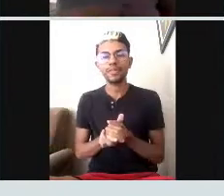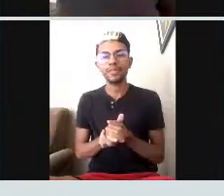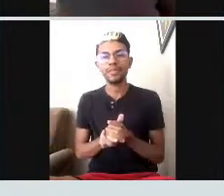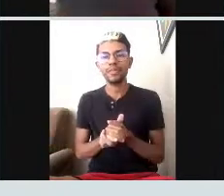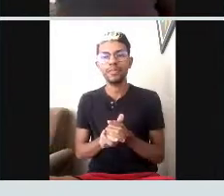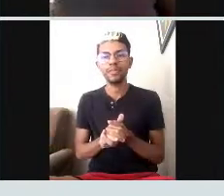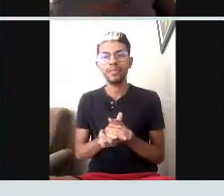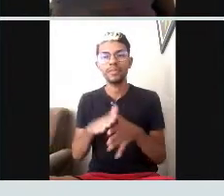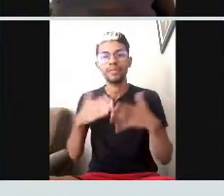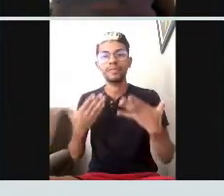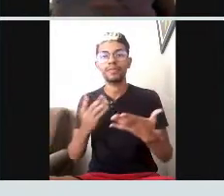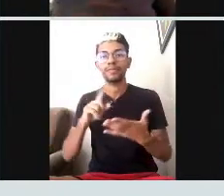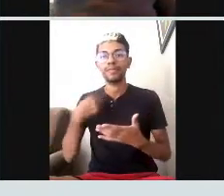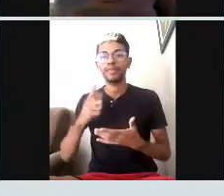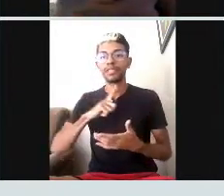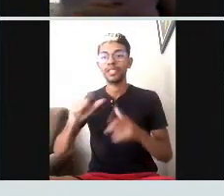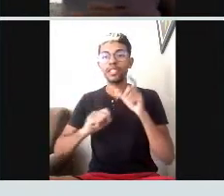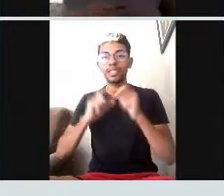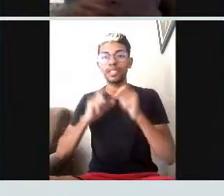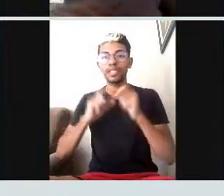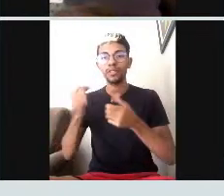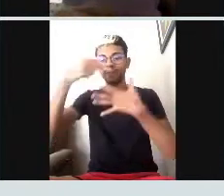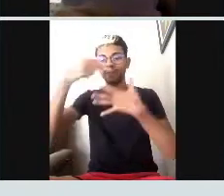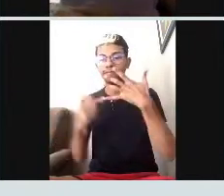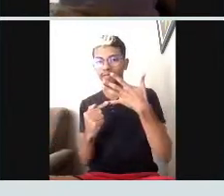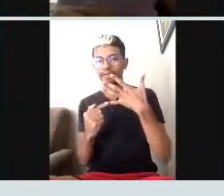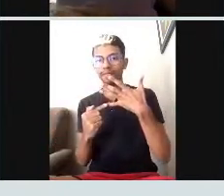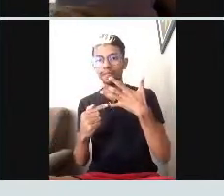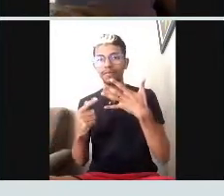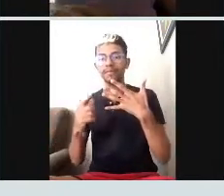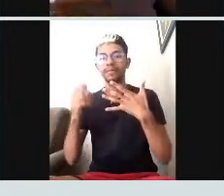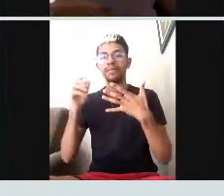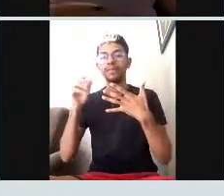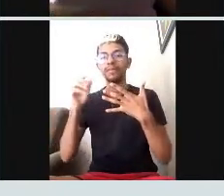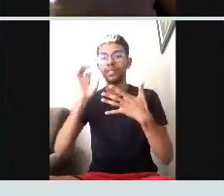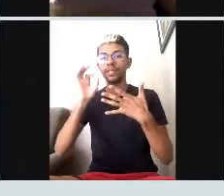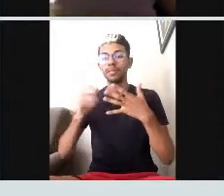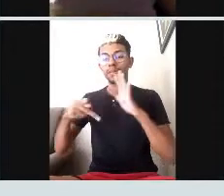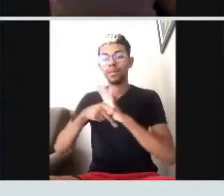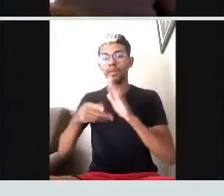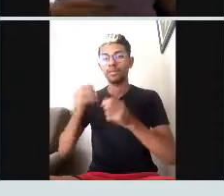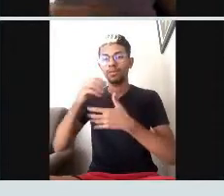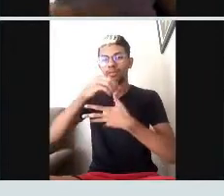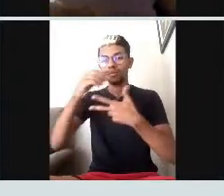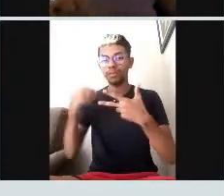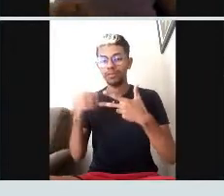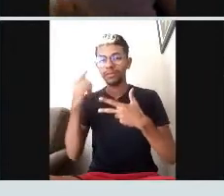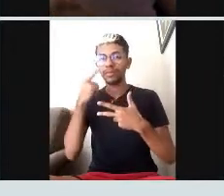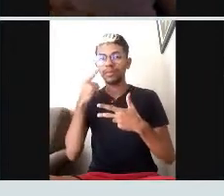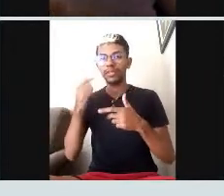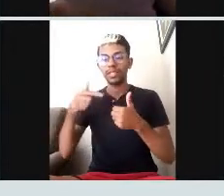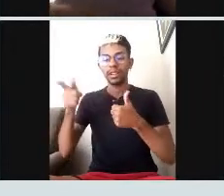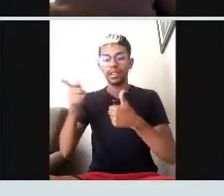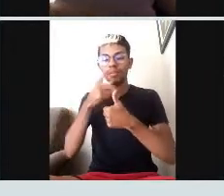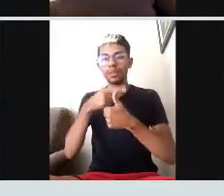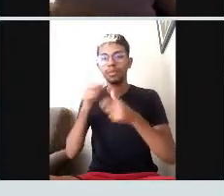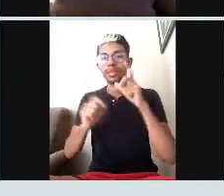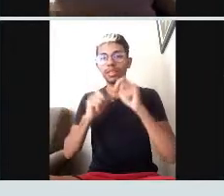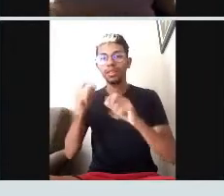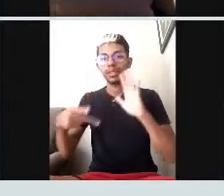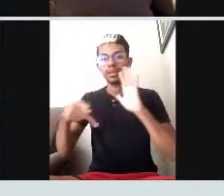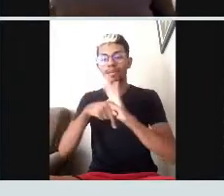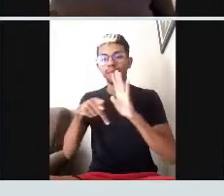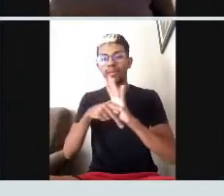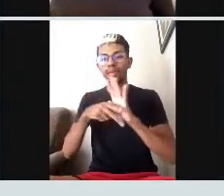temos aí 5 competências. A primeira competência é sobre a norma padrão, né? Tem aí embaixo, demonstrar